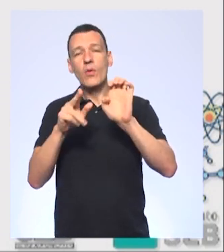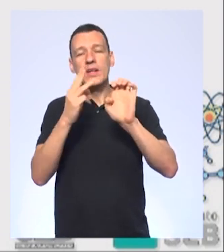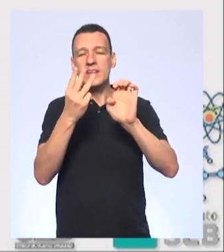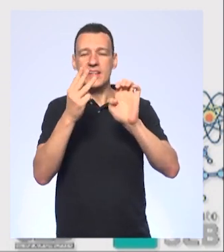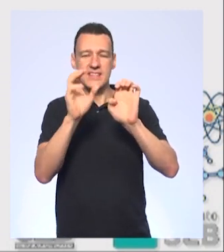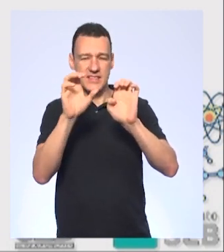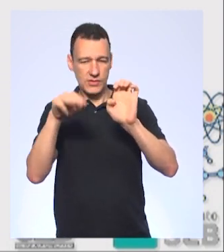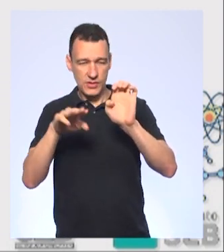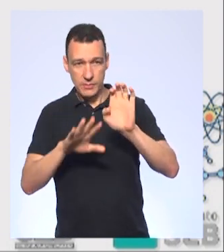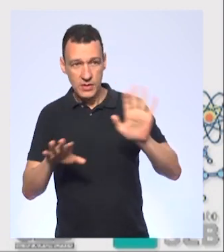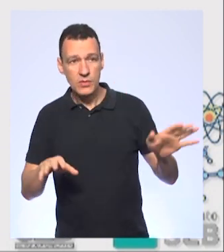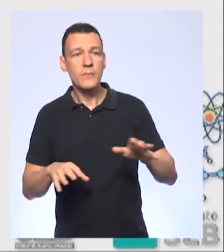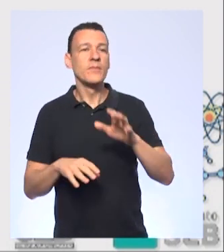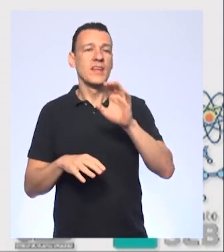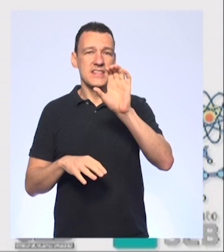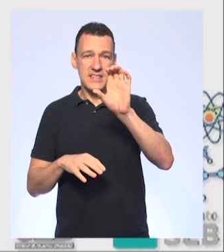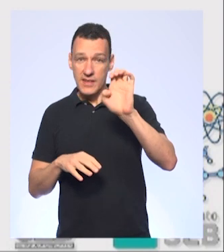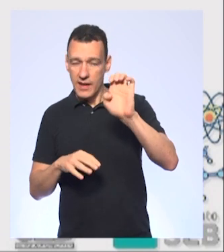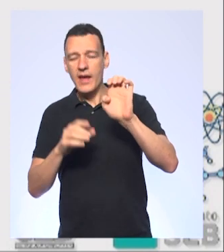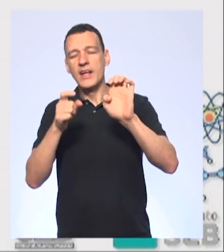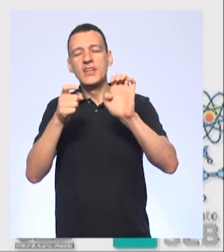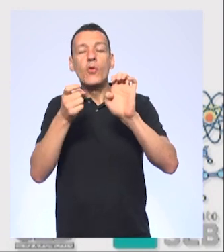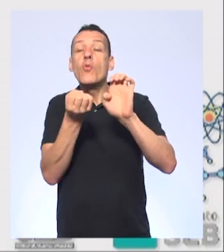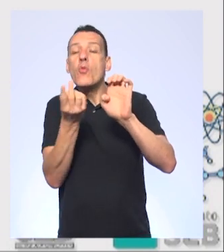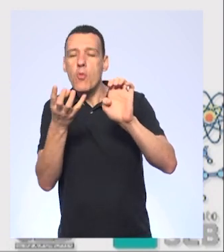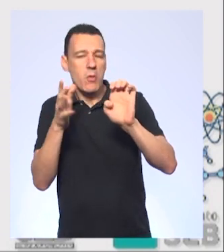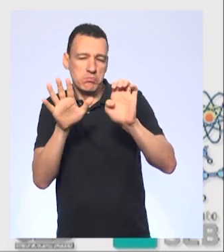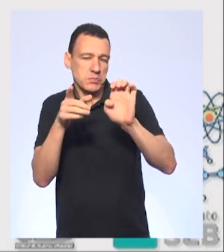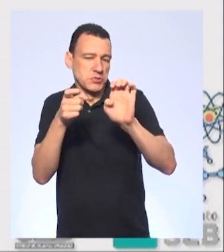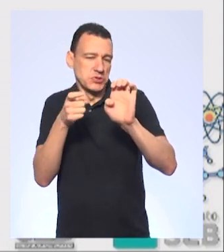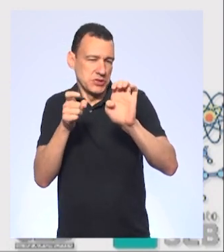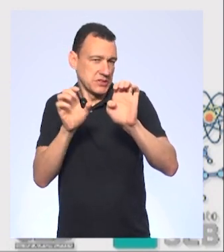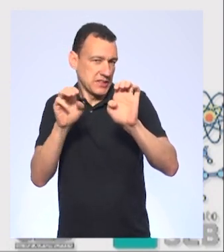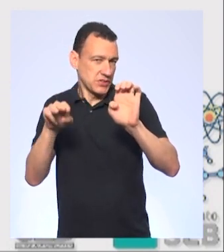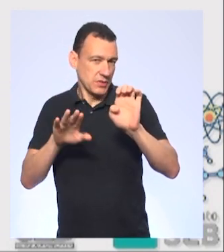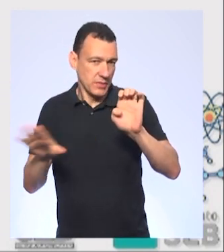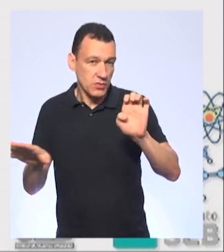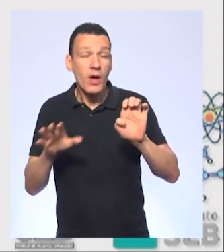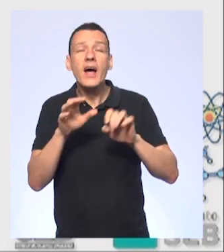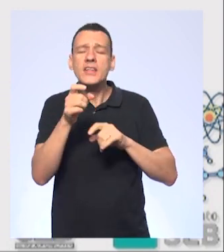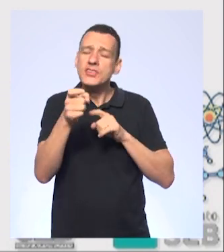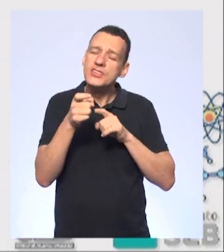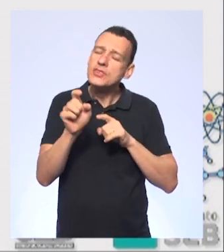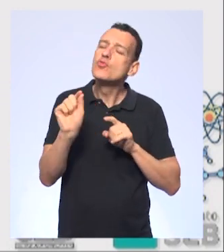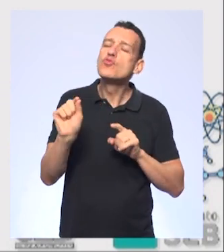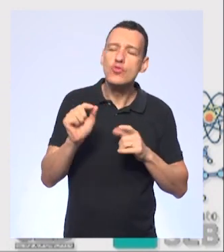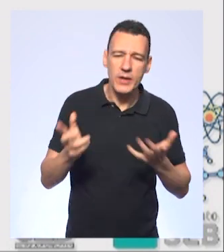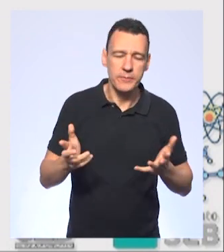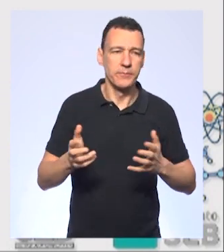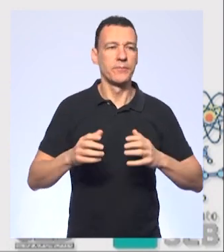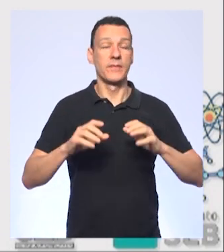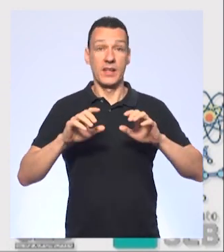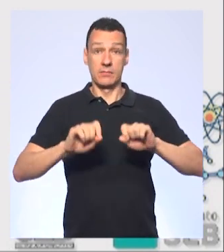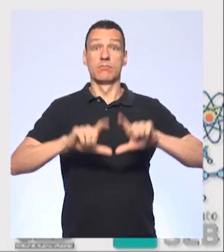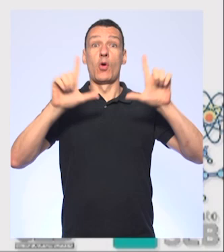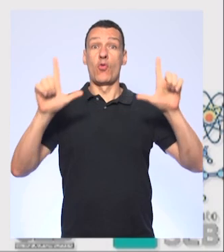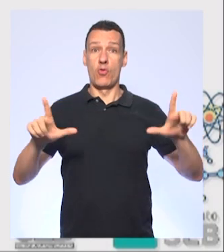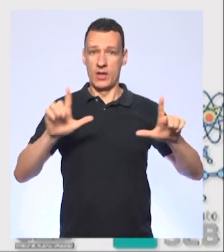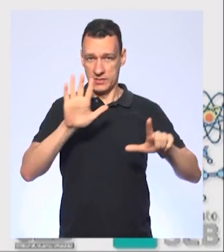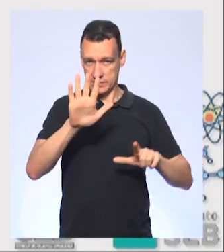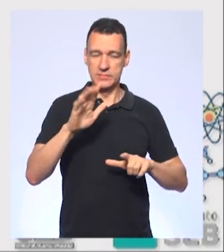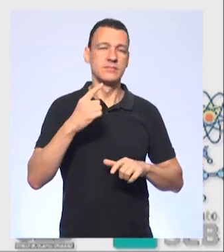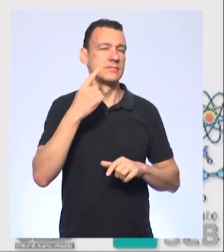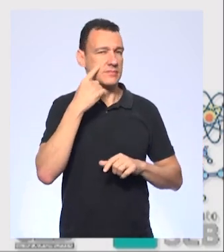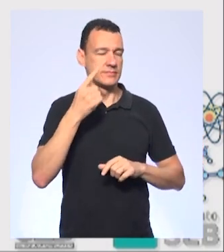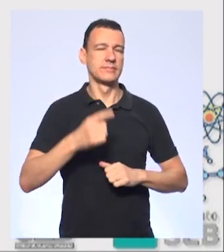segmento CE, X centímetros. O valor de X é... Aí na tela cheia, isso vai te ajudar um pouquinho. Você